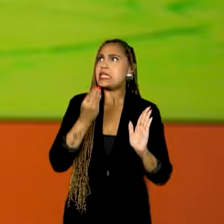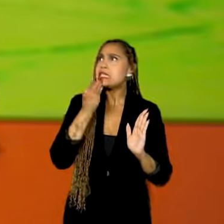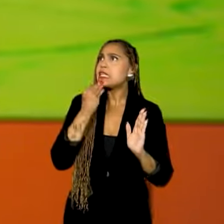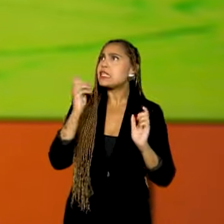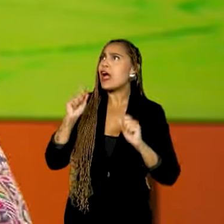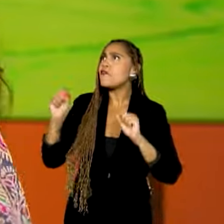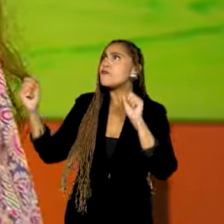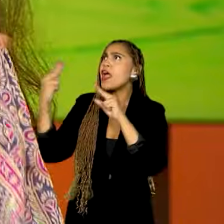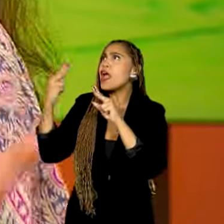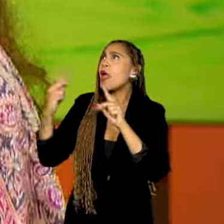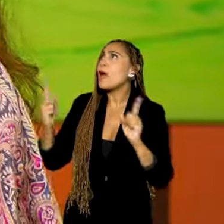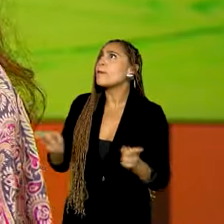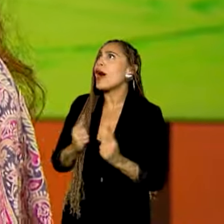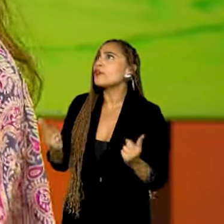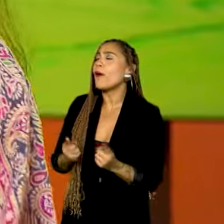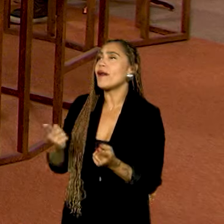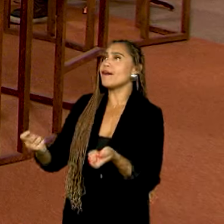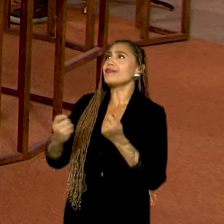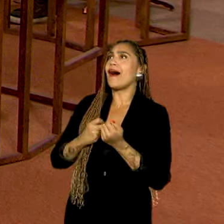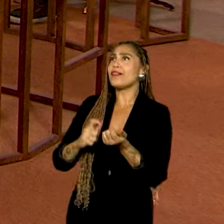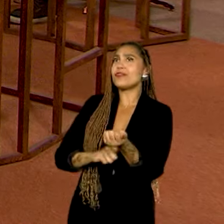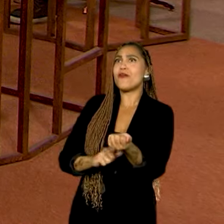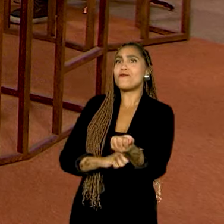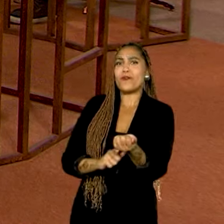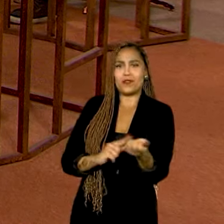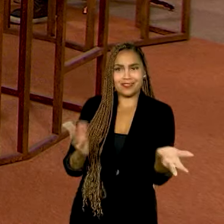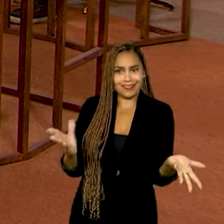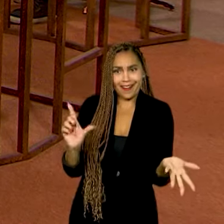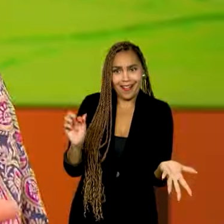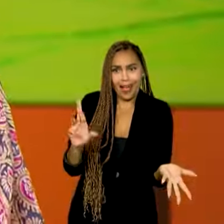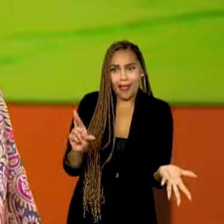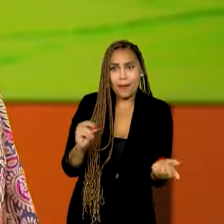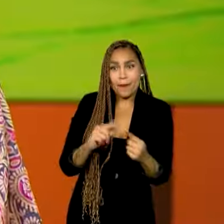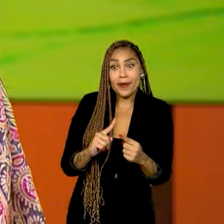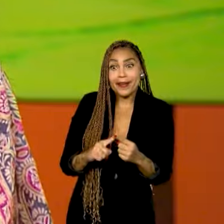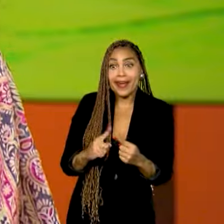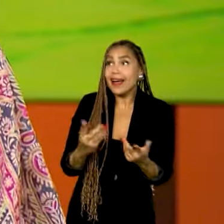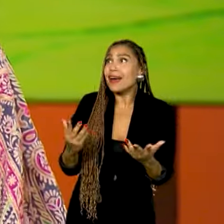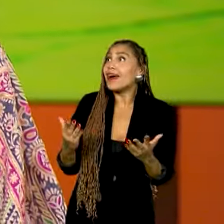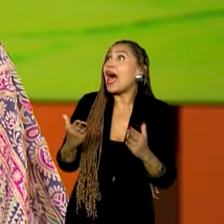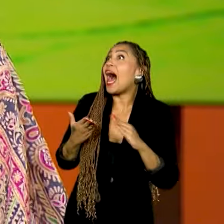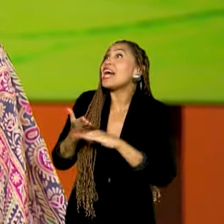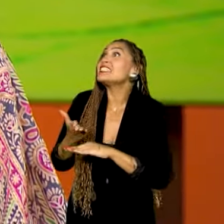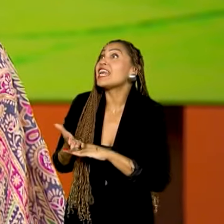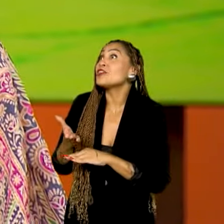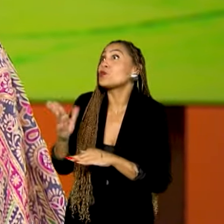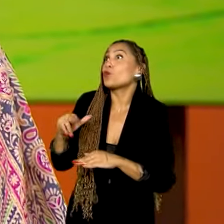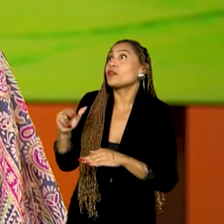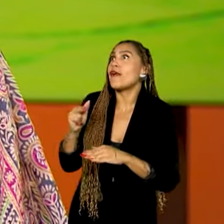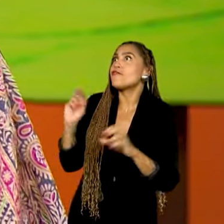acha que... Não vai ficar nervosa? Você, claro, vai ficar nervosa, claro, né? Porque você tá sem acesso. Então,